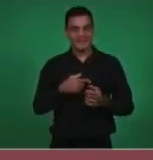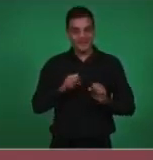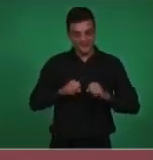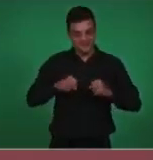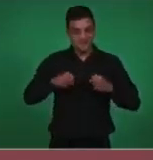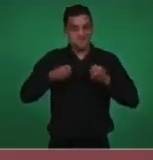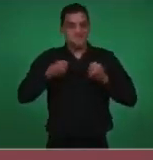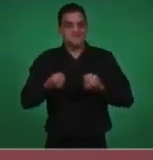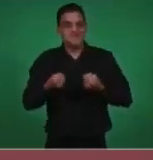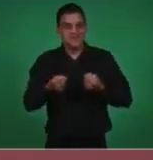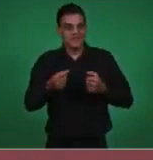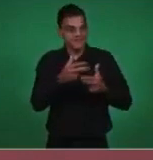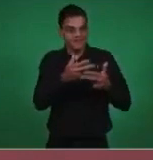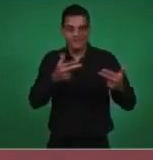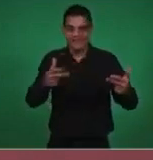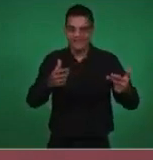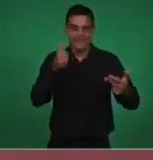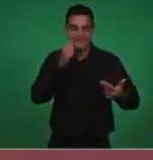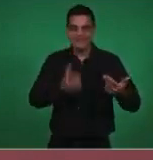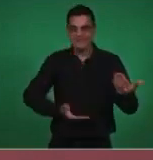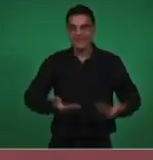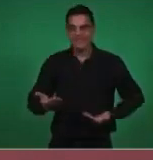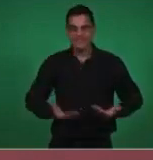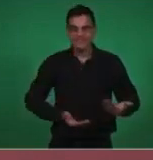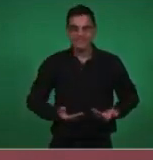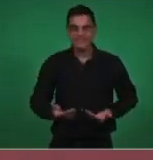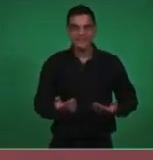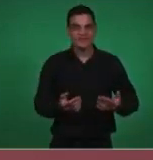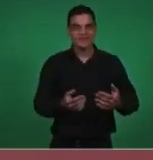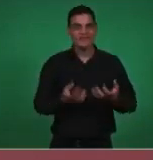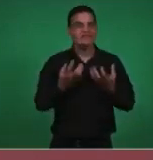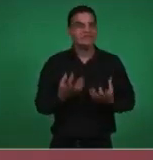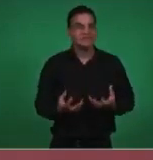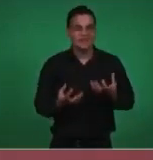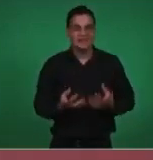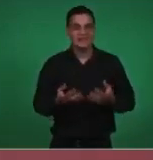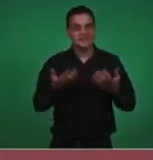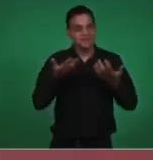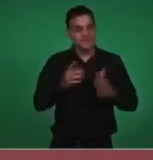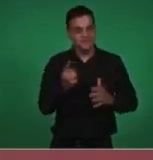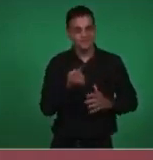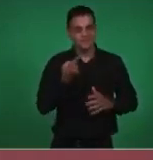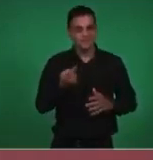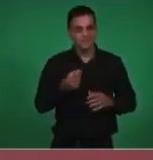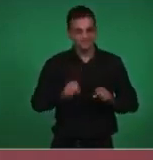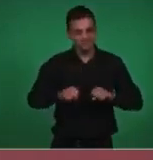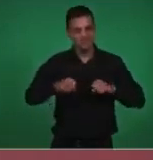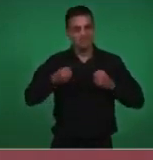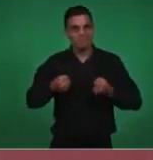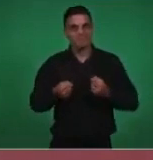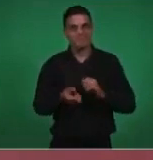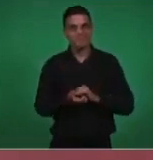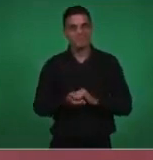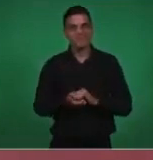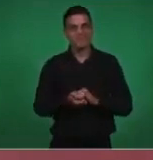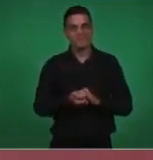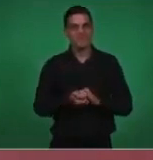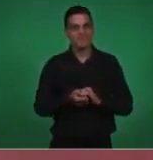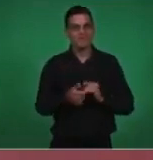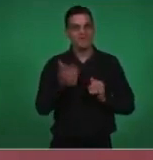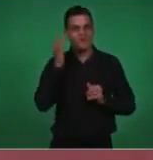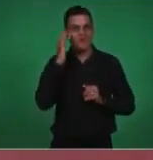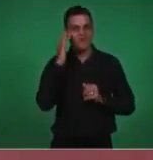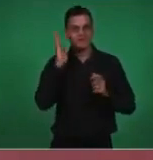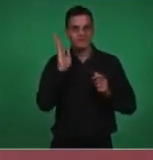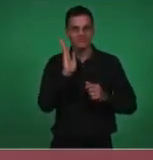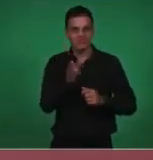cansadas, mas nós estamos falando para os nossos irmãos daqui alguns instantes. Eu acho que já podemos entrar com a vinheta